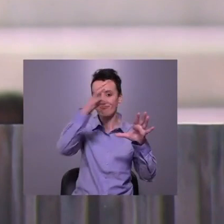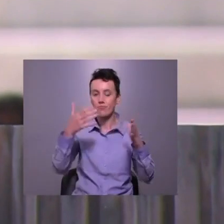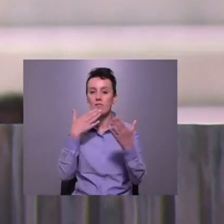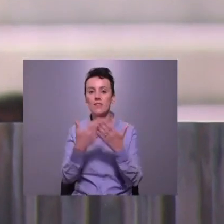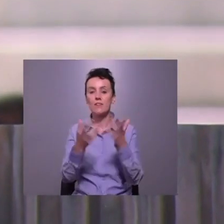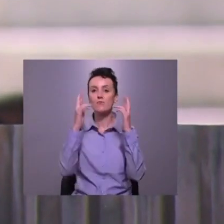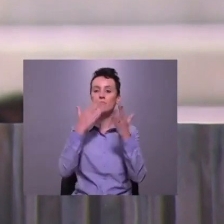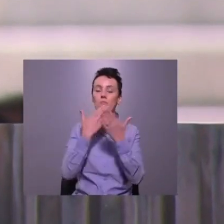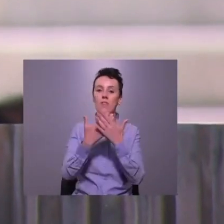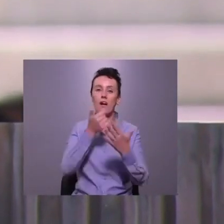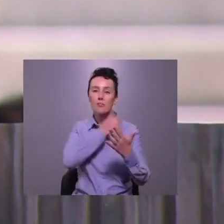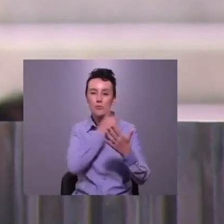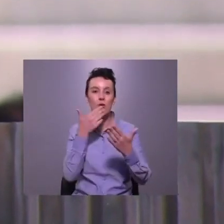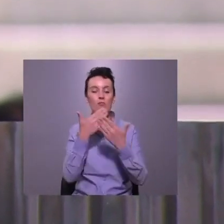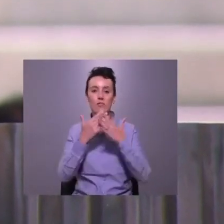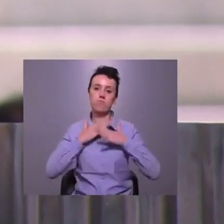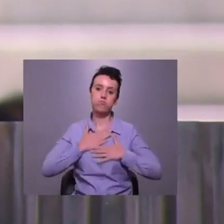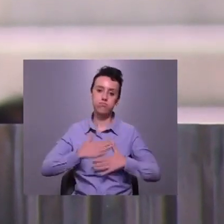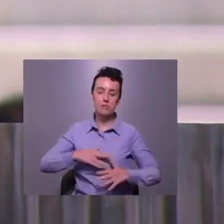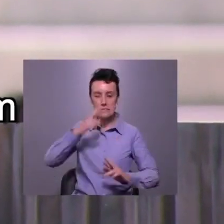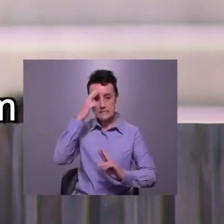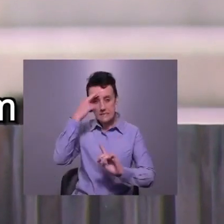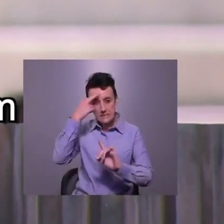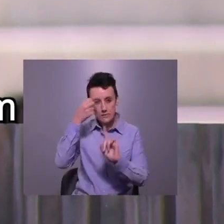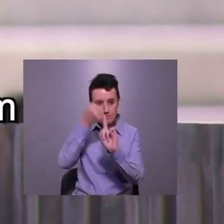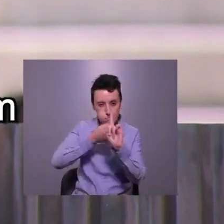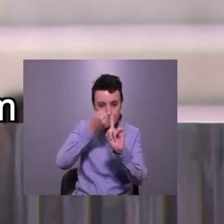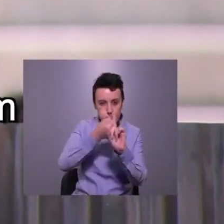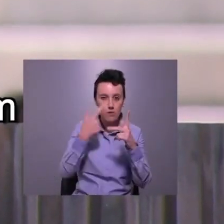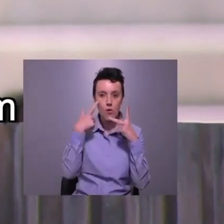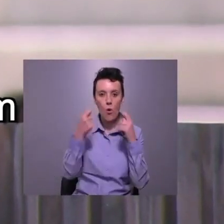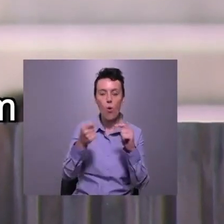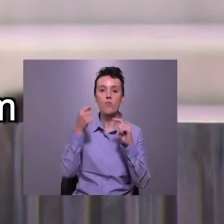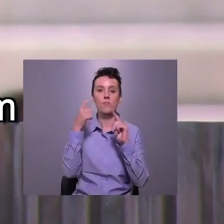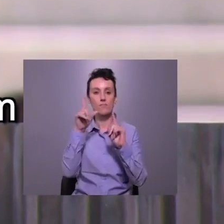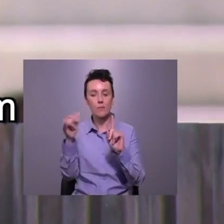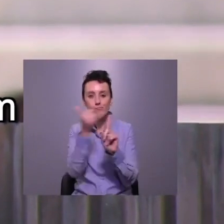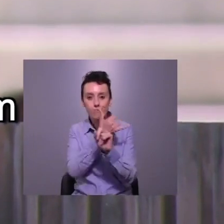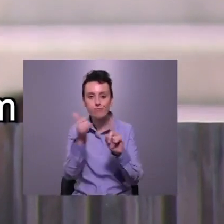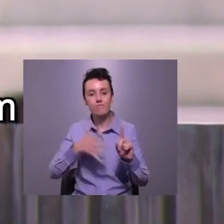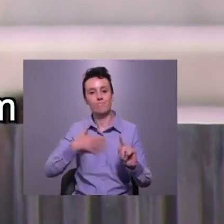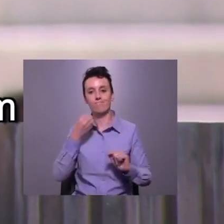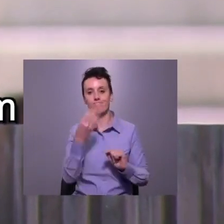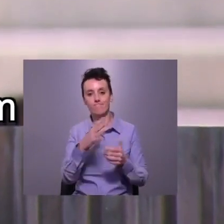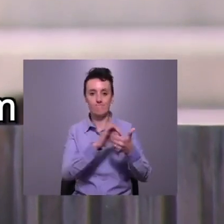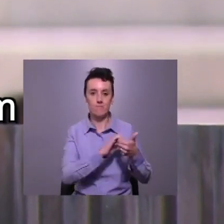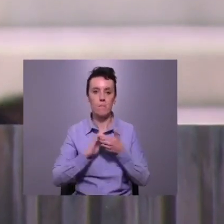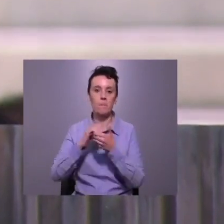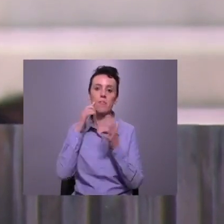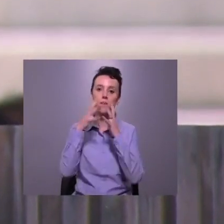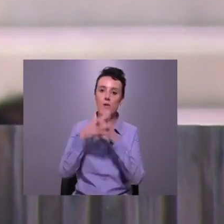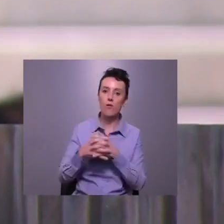trovino sollievo nelle loro sofferenze e resistano all'odio e alla violenza con il perdono e la